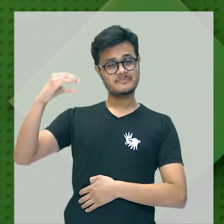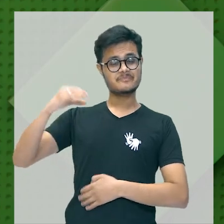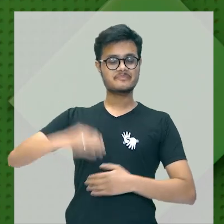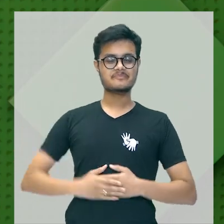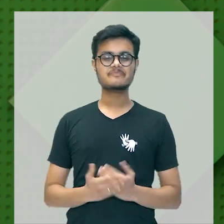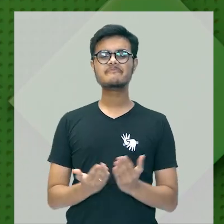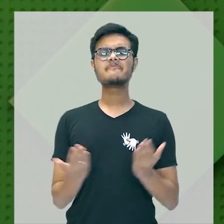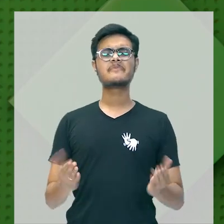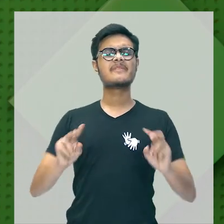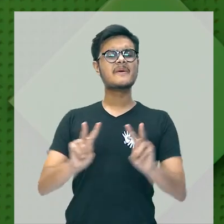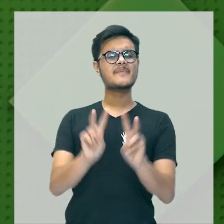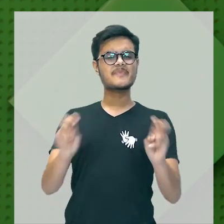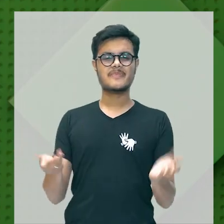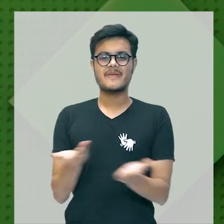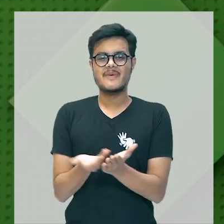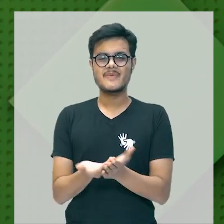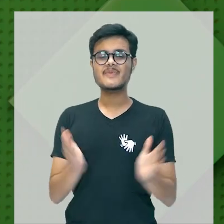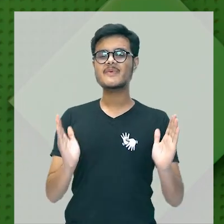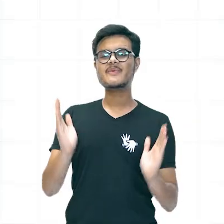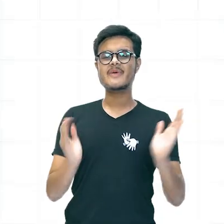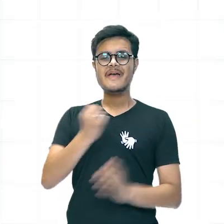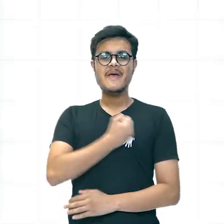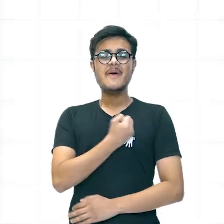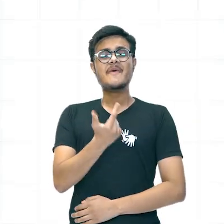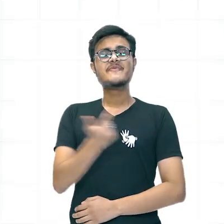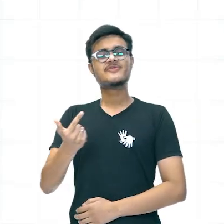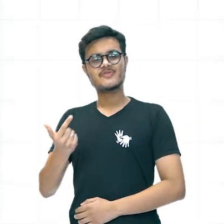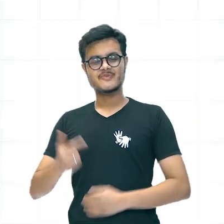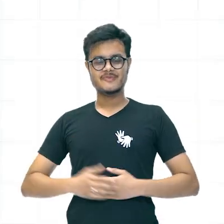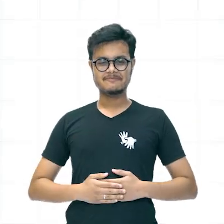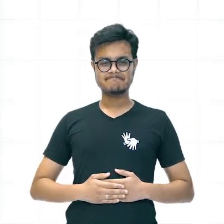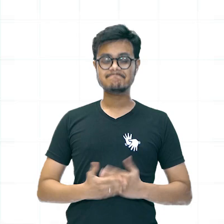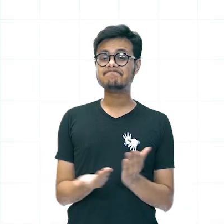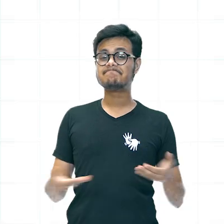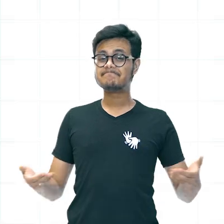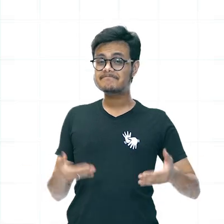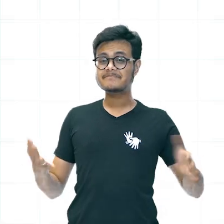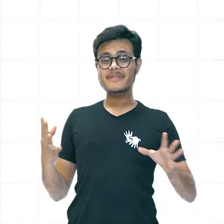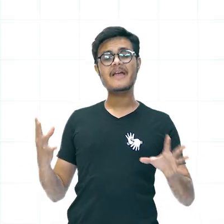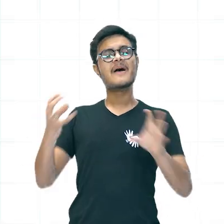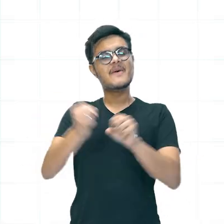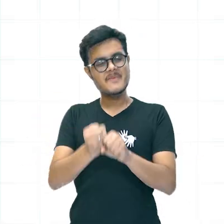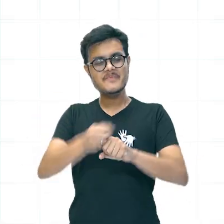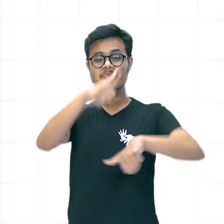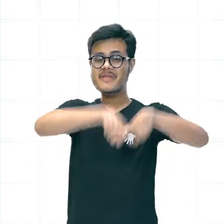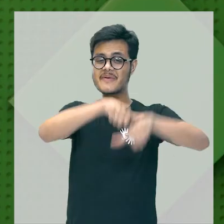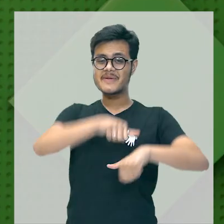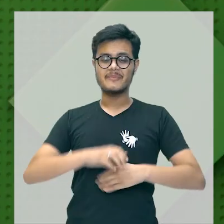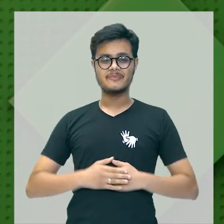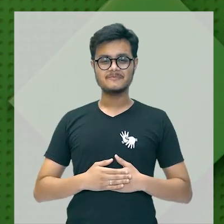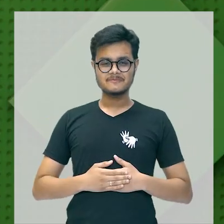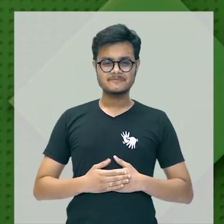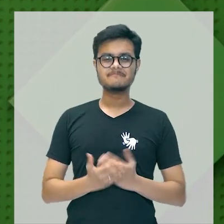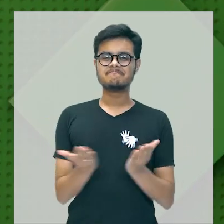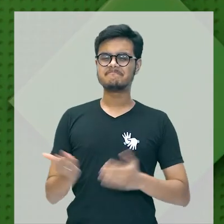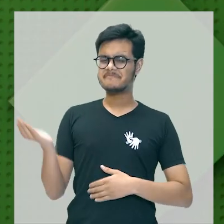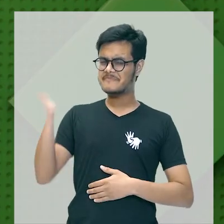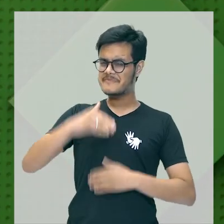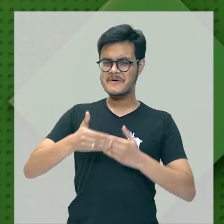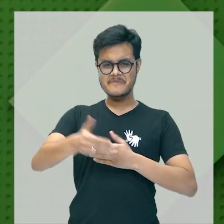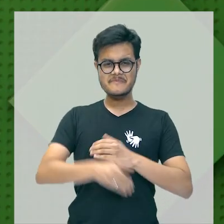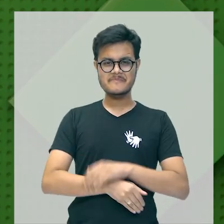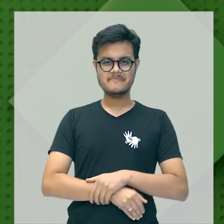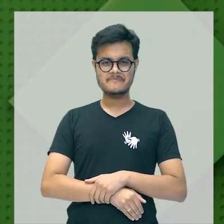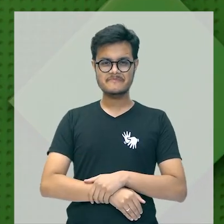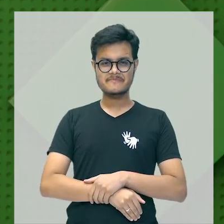ano. Vamos ver o que temos na nossa aula de número 22. Na nossa aula temos revisão e avaliação. Então vamos à